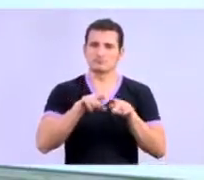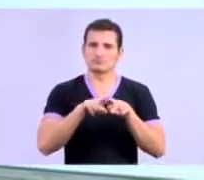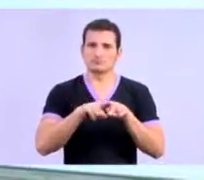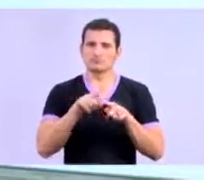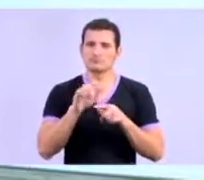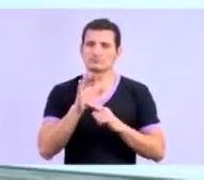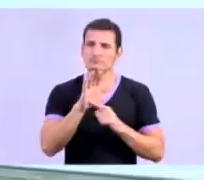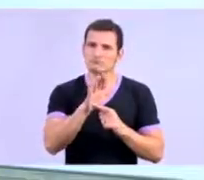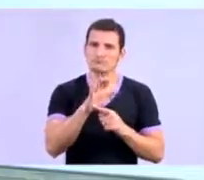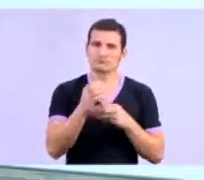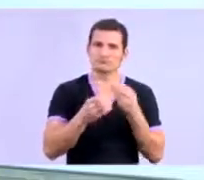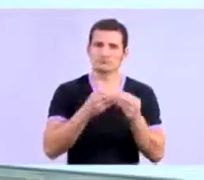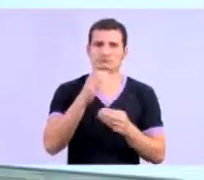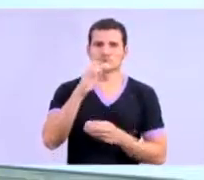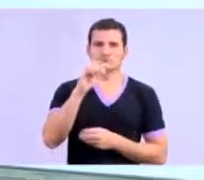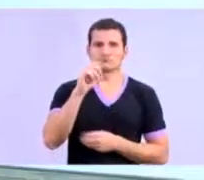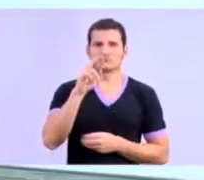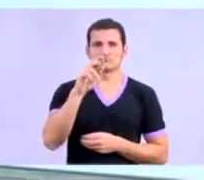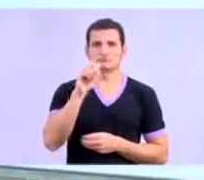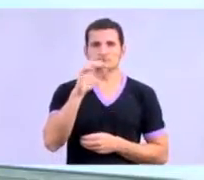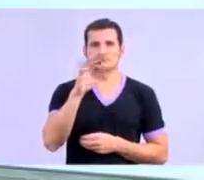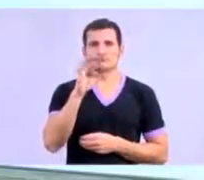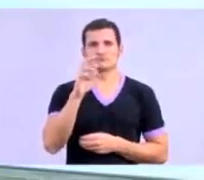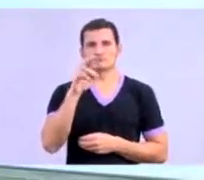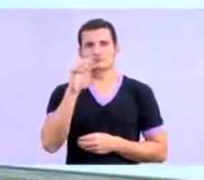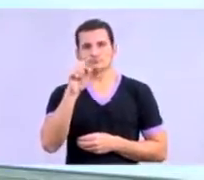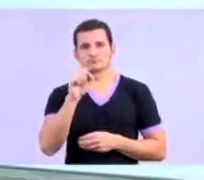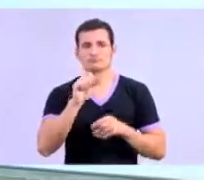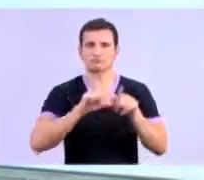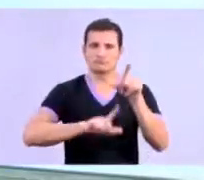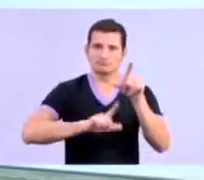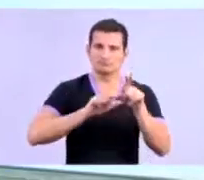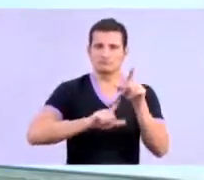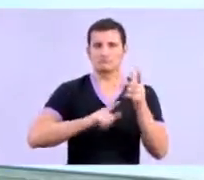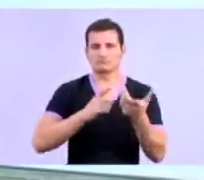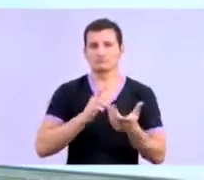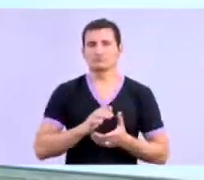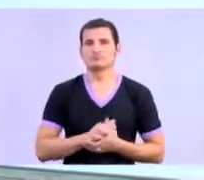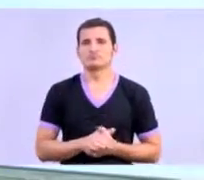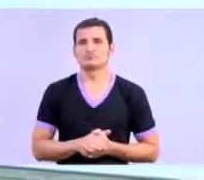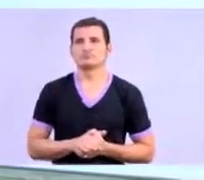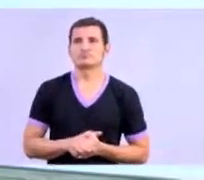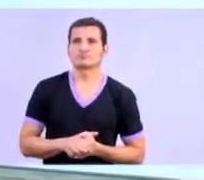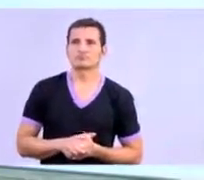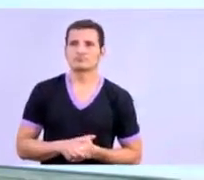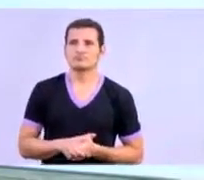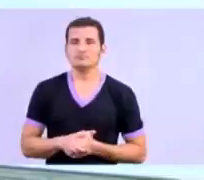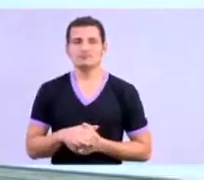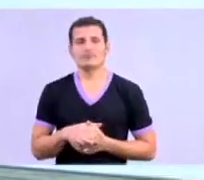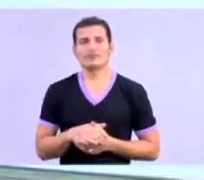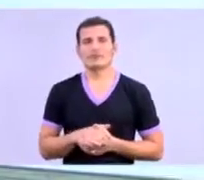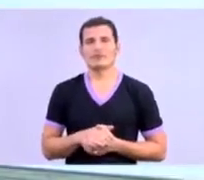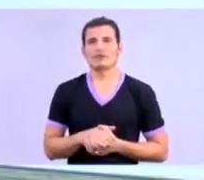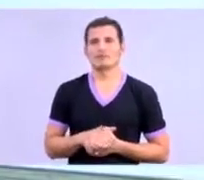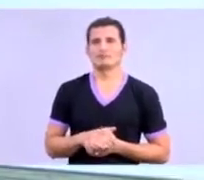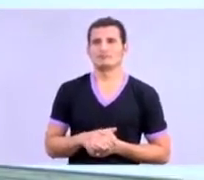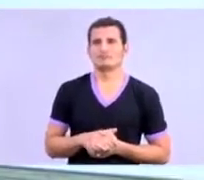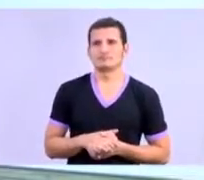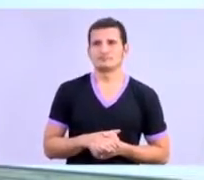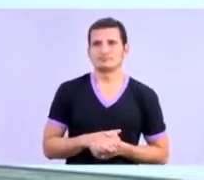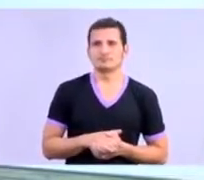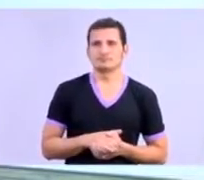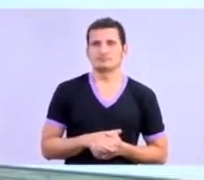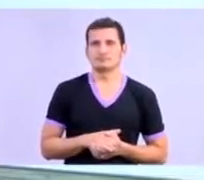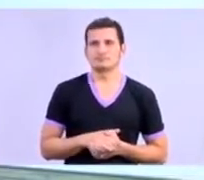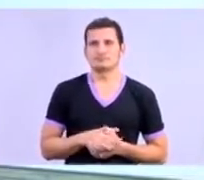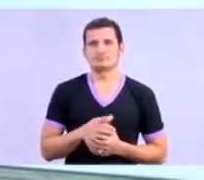dos caracteres, enfim, todas as letras, enfim, tudo isso do que a gente usa nos computadores. E é claro, existem